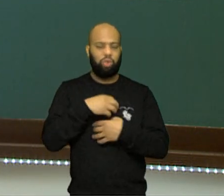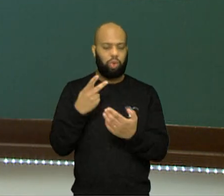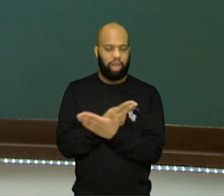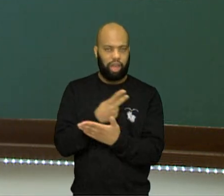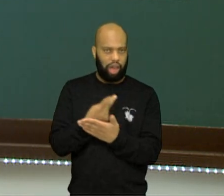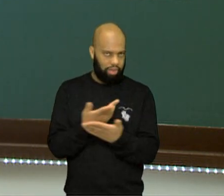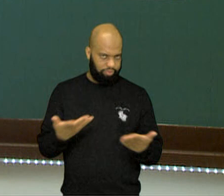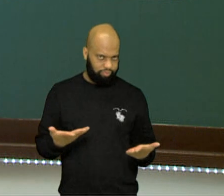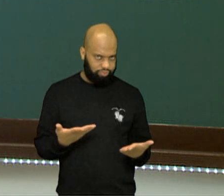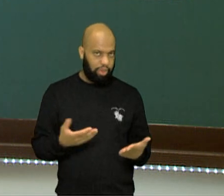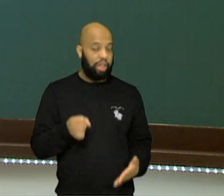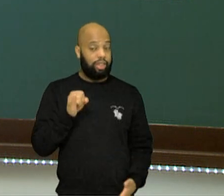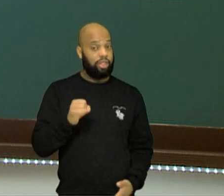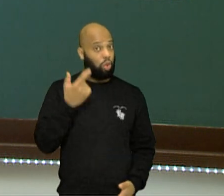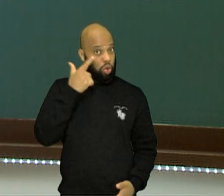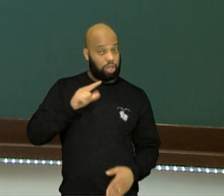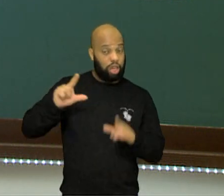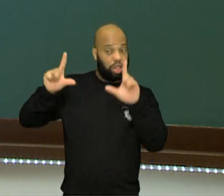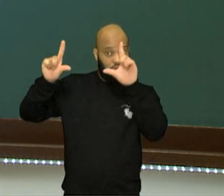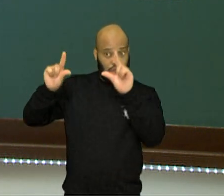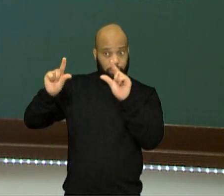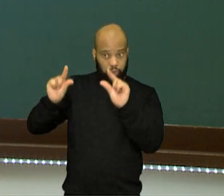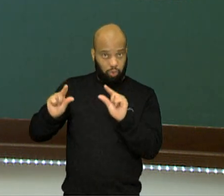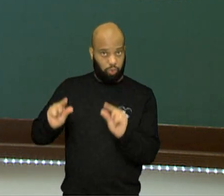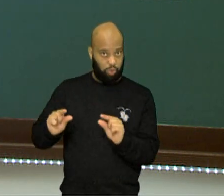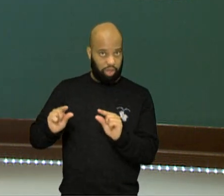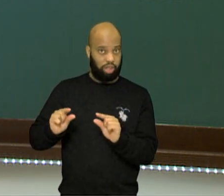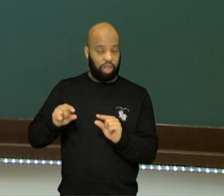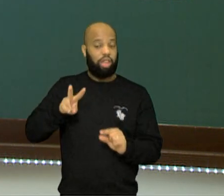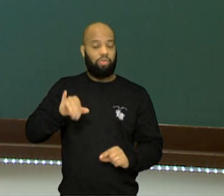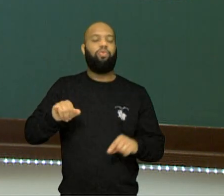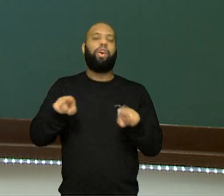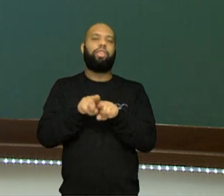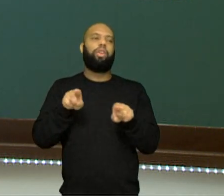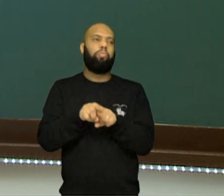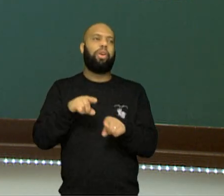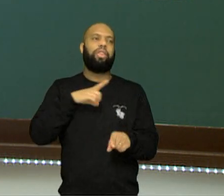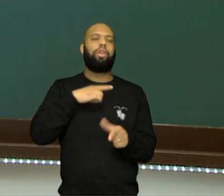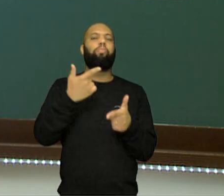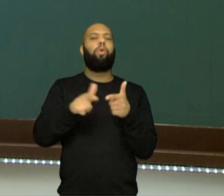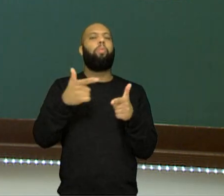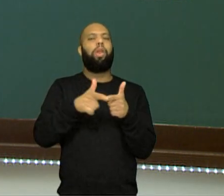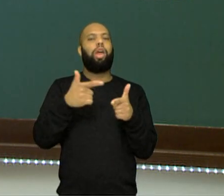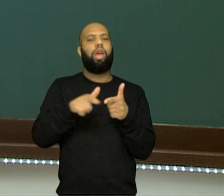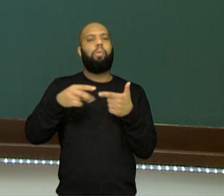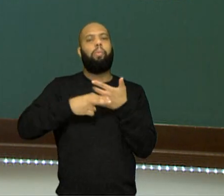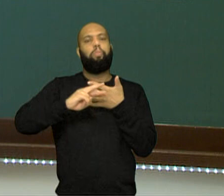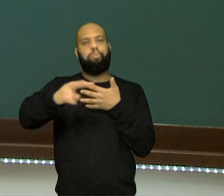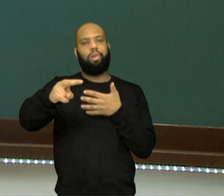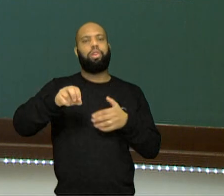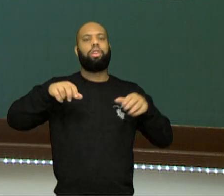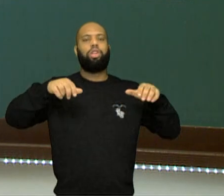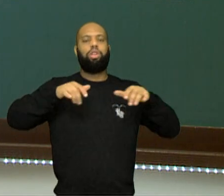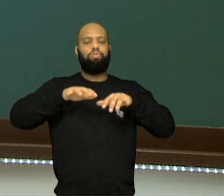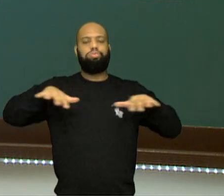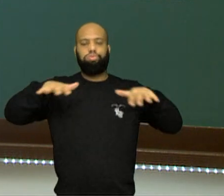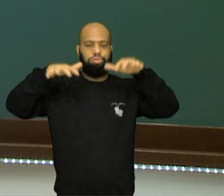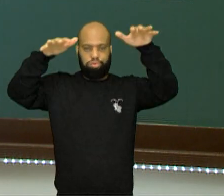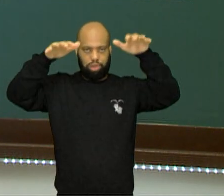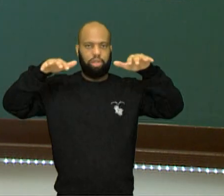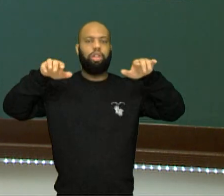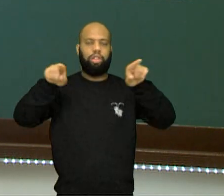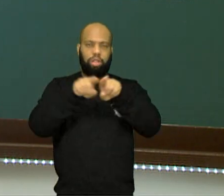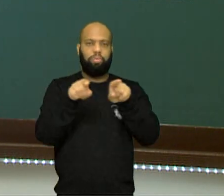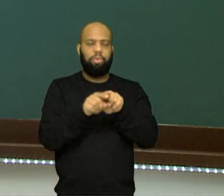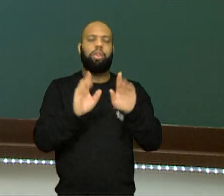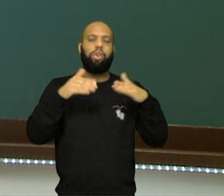diminuo isso, eu vou ter lá diminuído também, né, minimizado o impacto, a questão das enchentes. Então, um é consequência